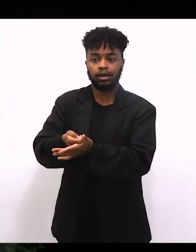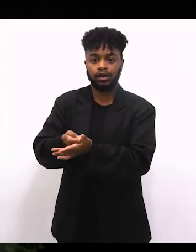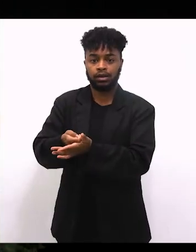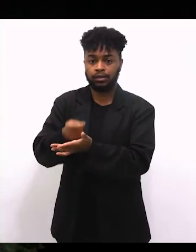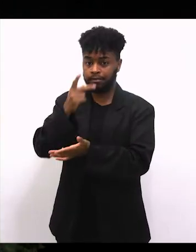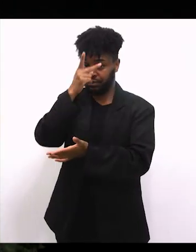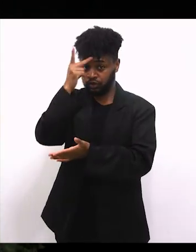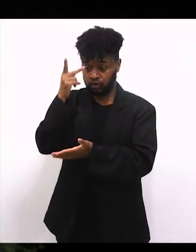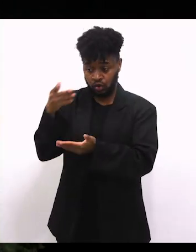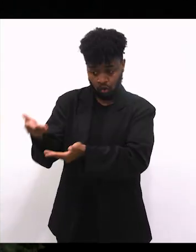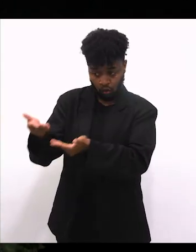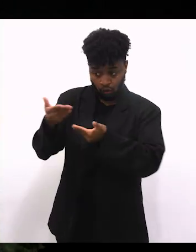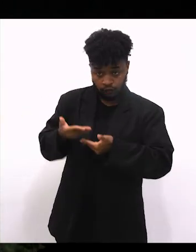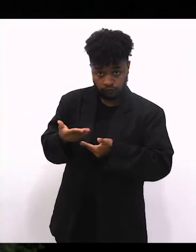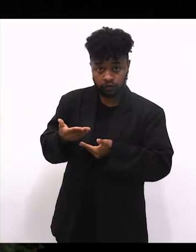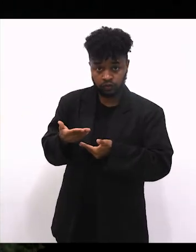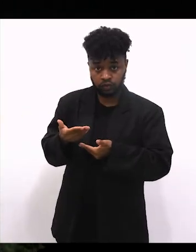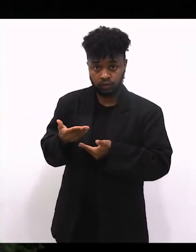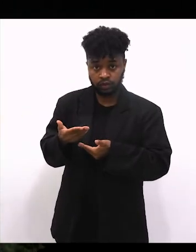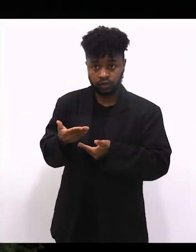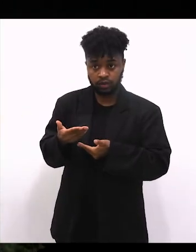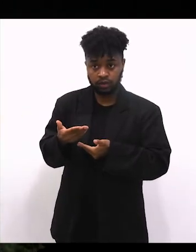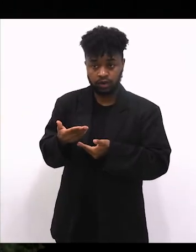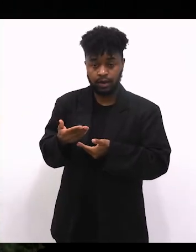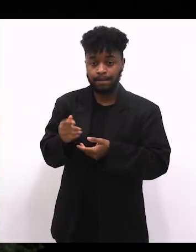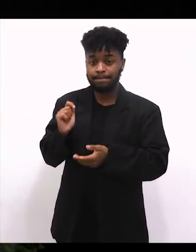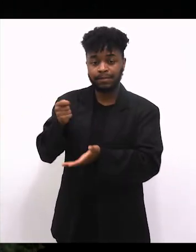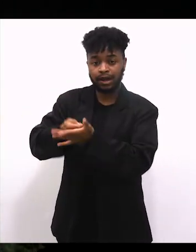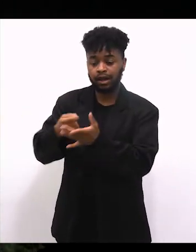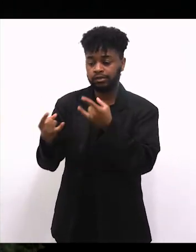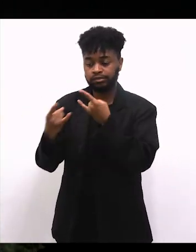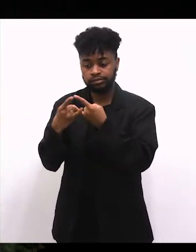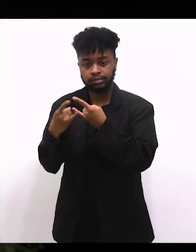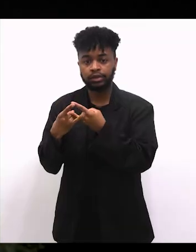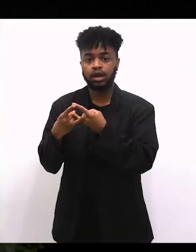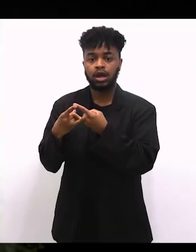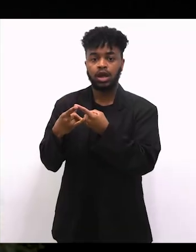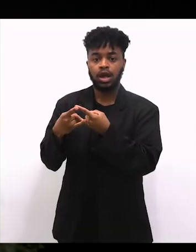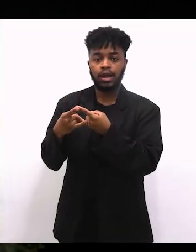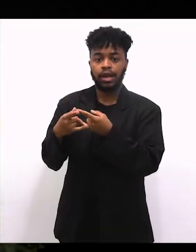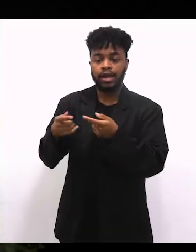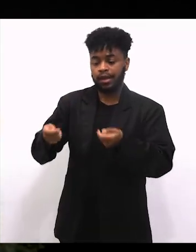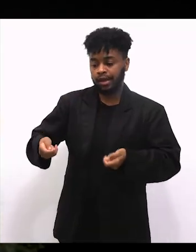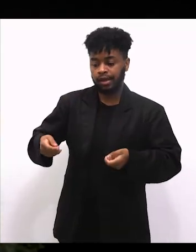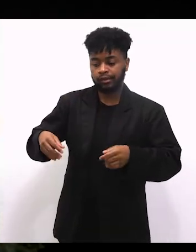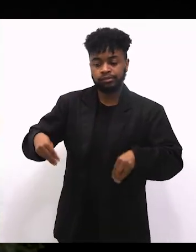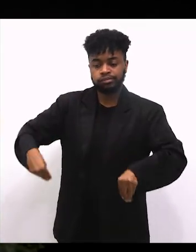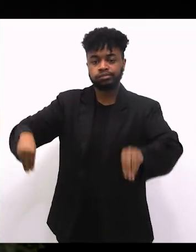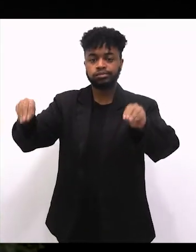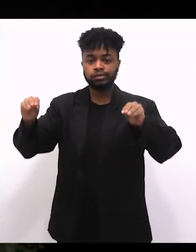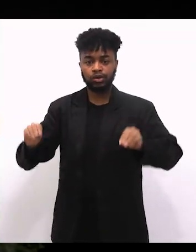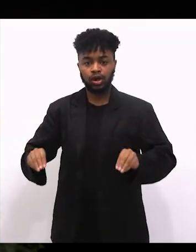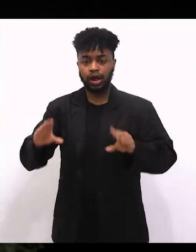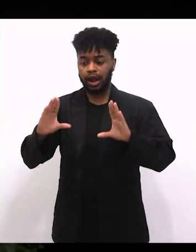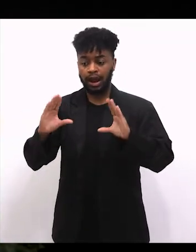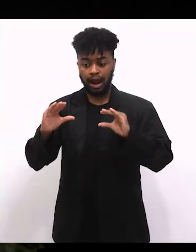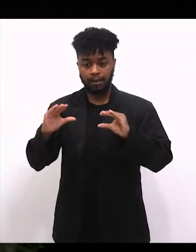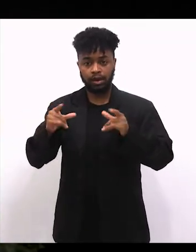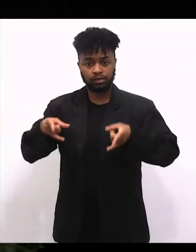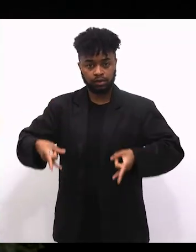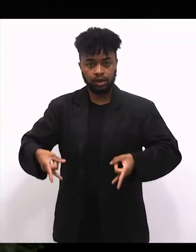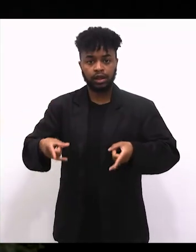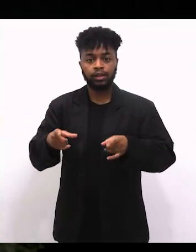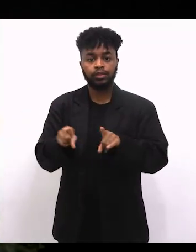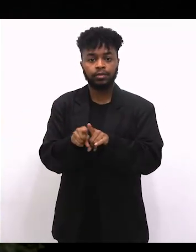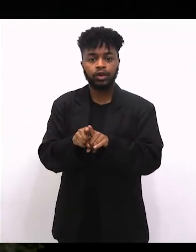para a pessoa que a convidou, que seria a aliciadora, os preservativos, a roupa de cama, a passagem. Ela começa a adquirir